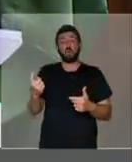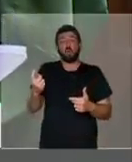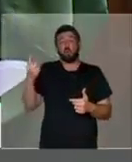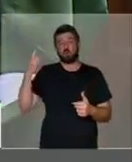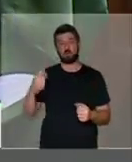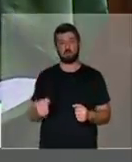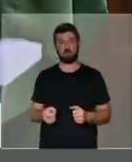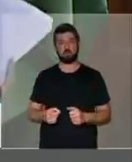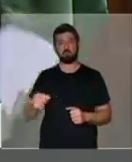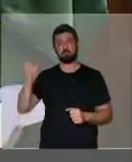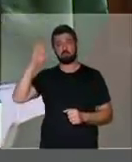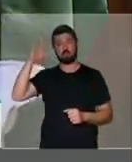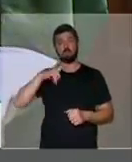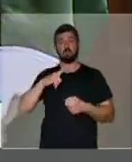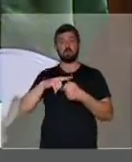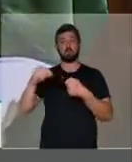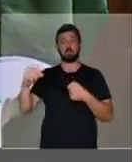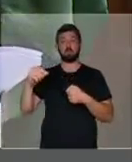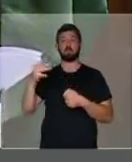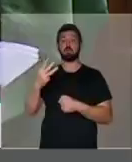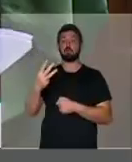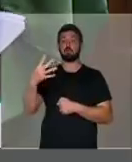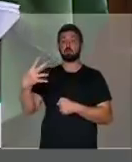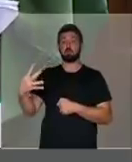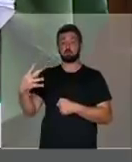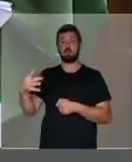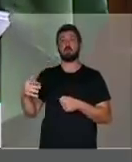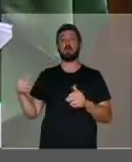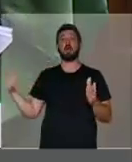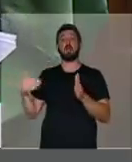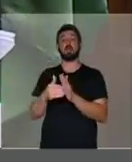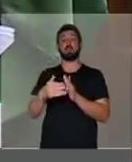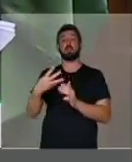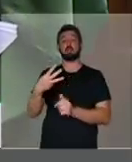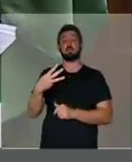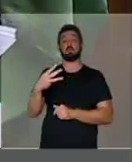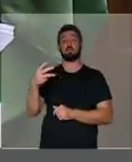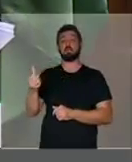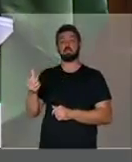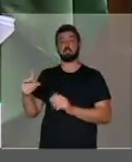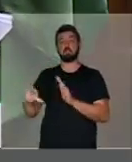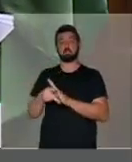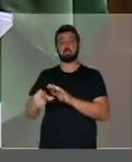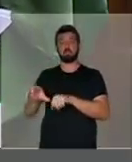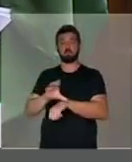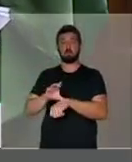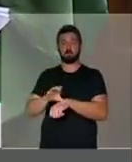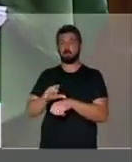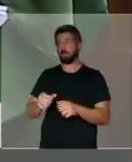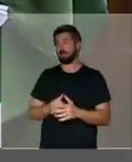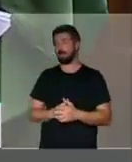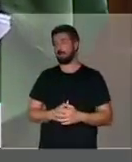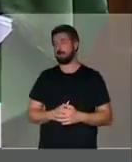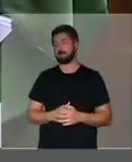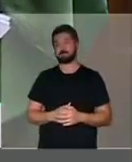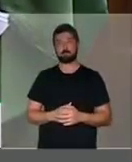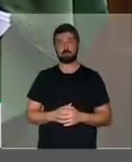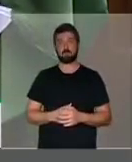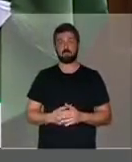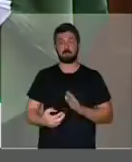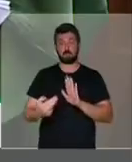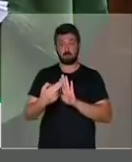excepcionalíssimo previsto nos artigos 34 a 36 da Carta Magna. Segundo